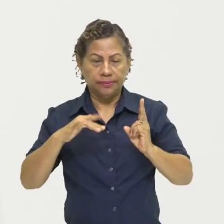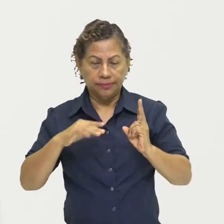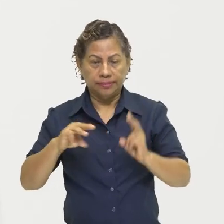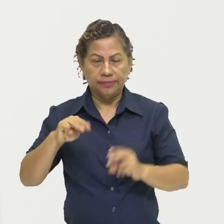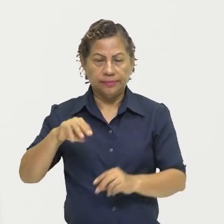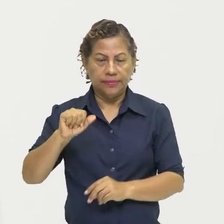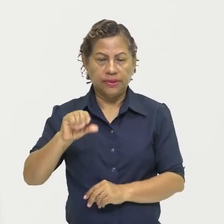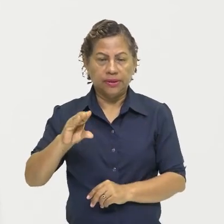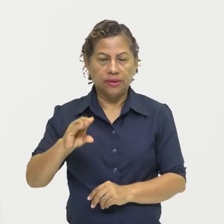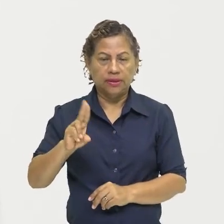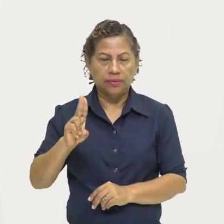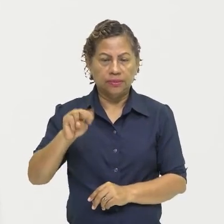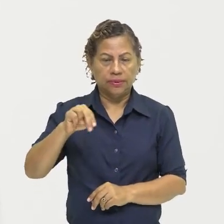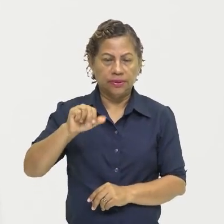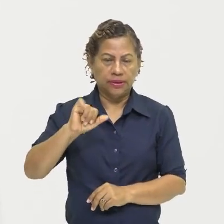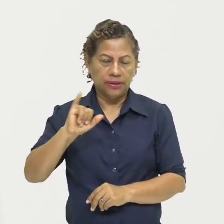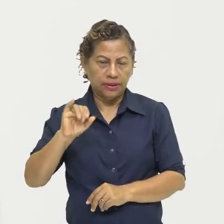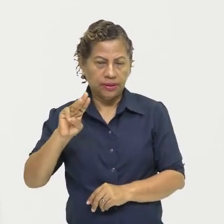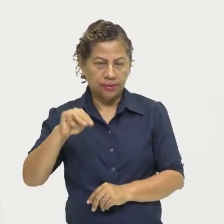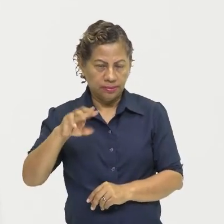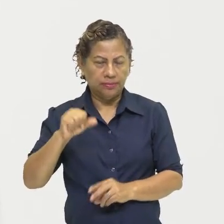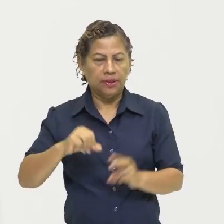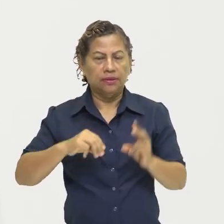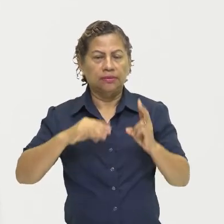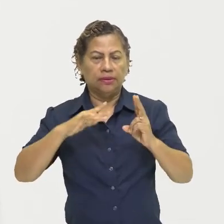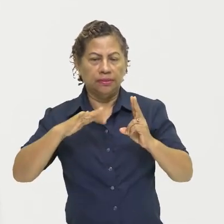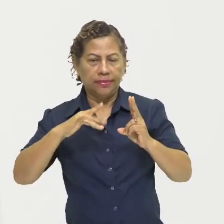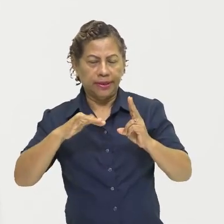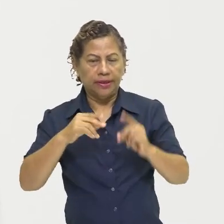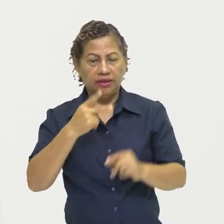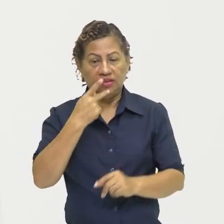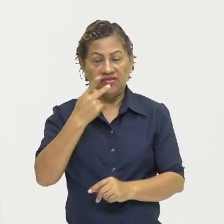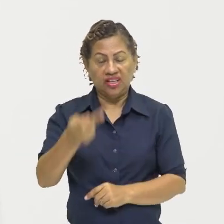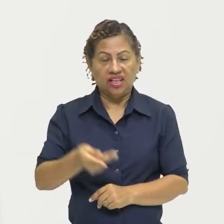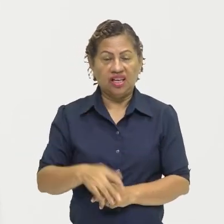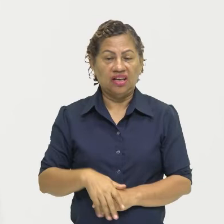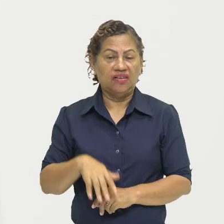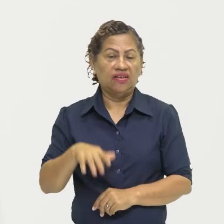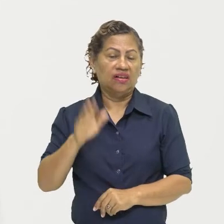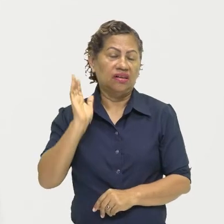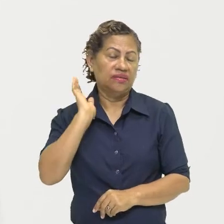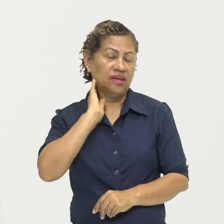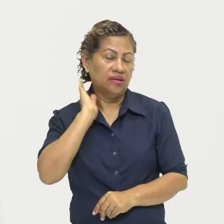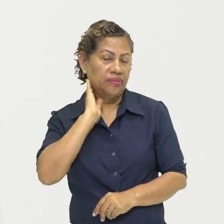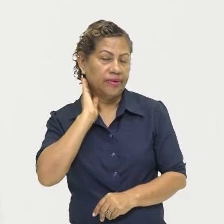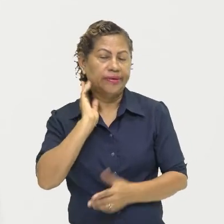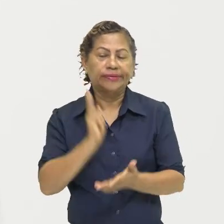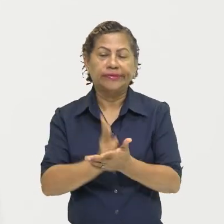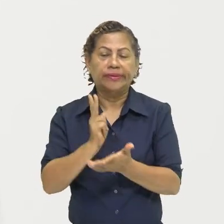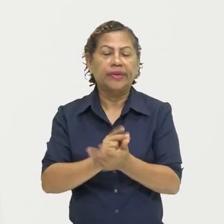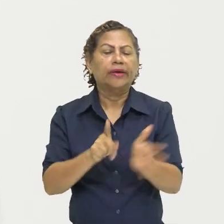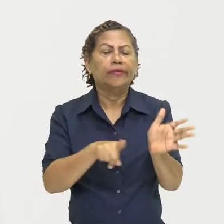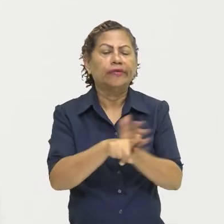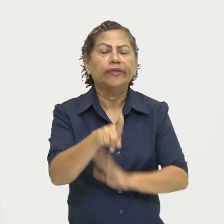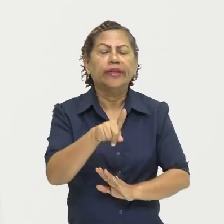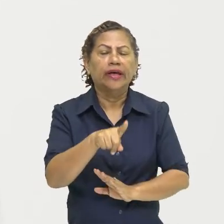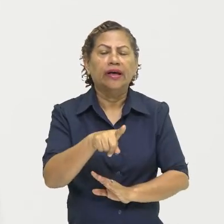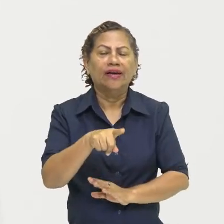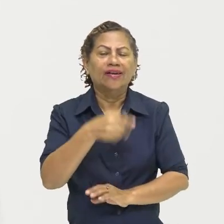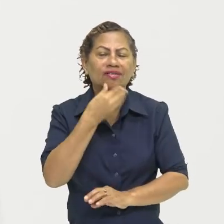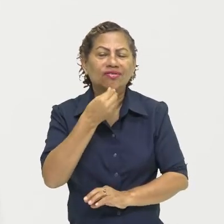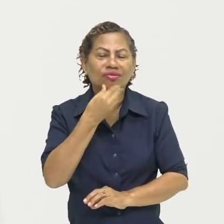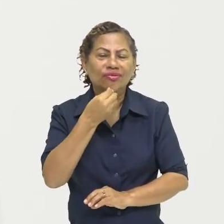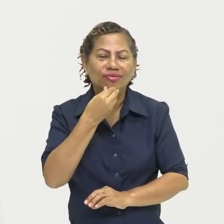não falava, e quando lhe perguntava as coisas, ele só respondia, ai, que preguiça. Essa é uma frase muito emblemática dele